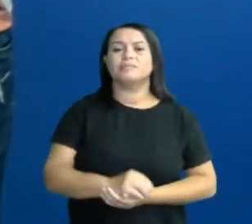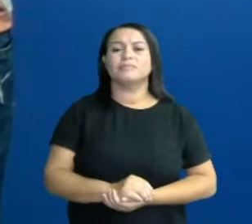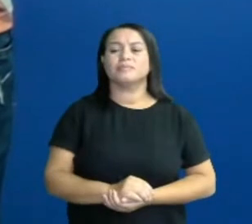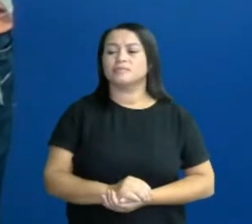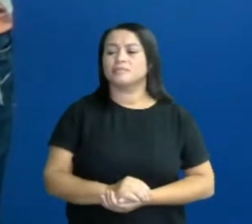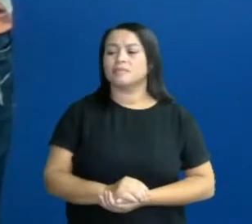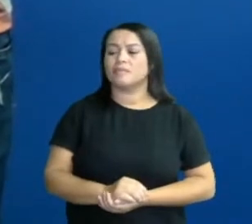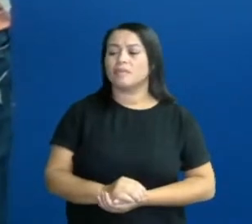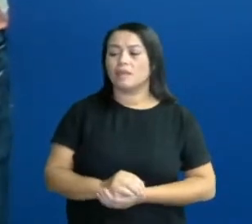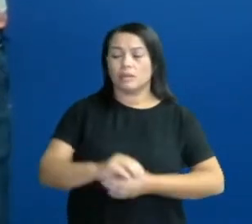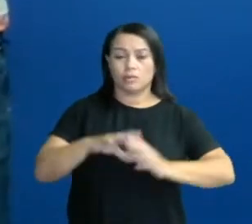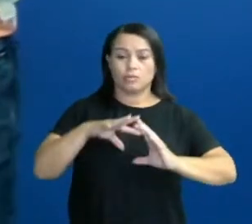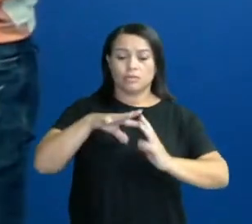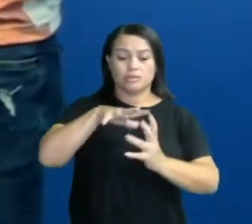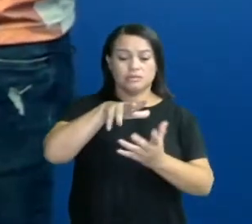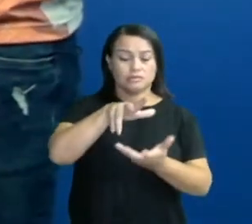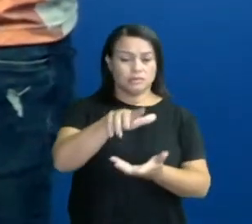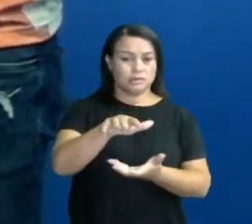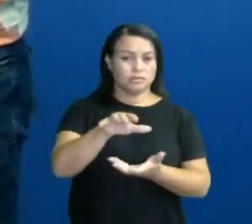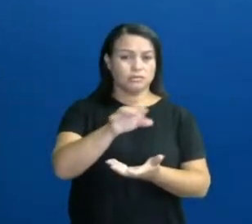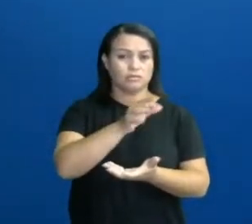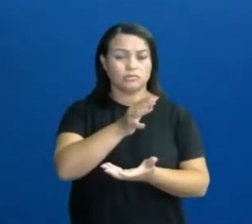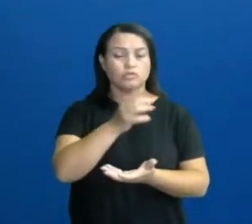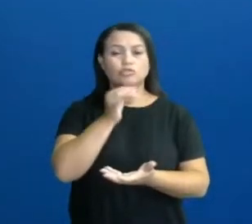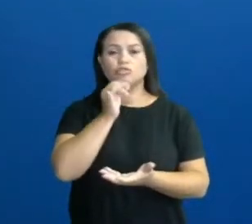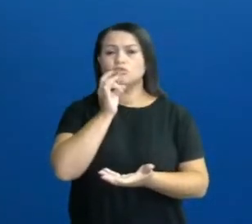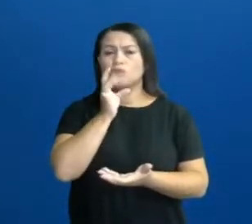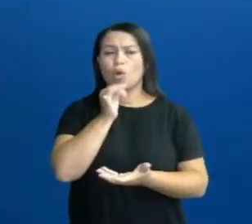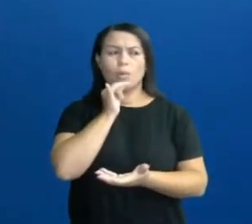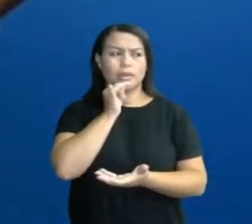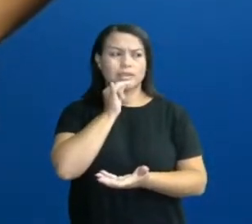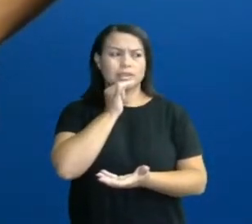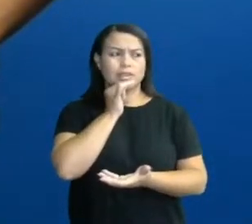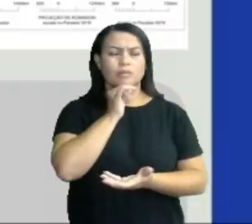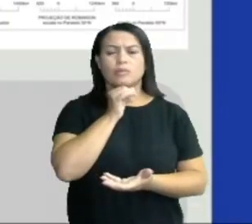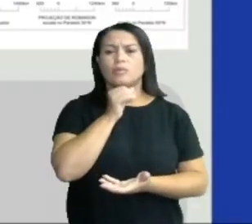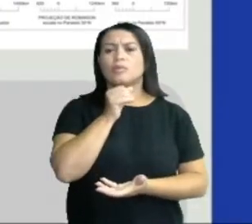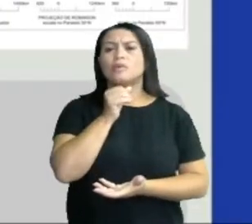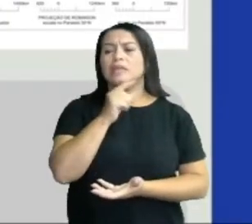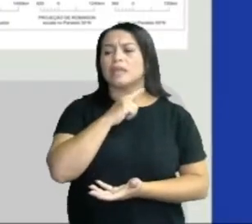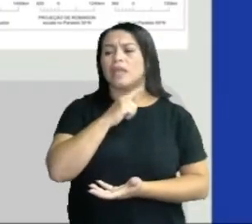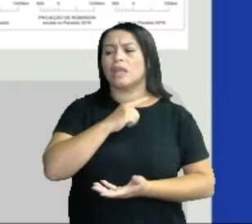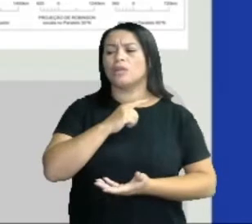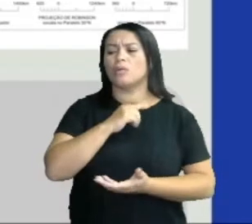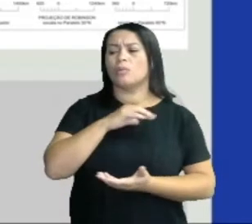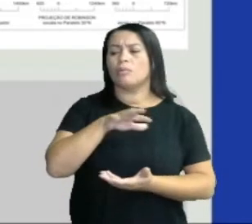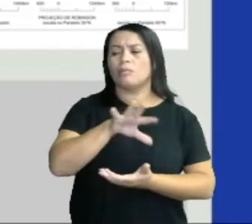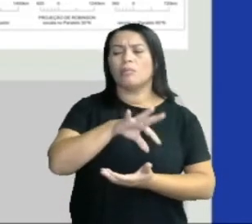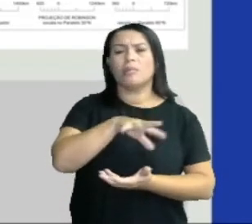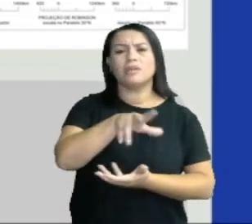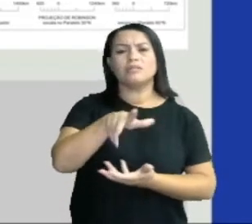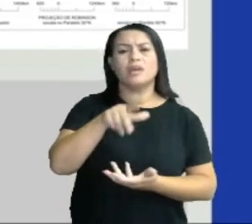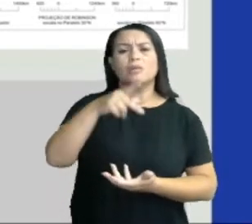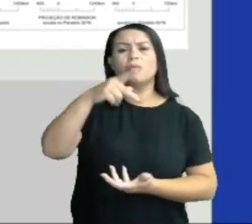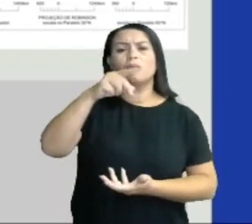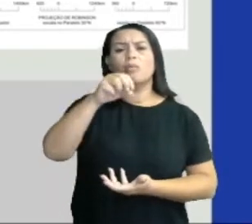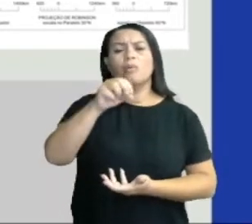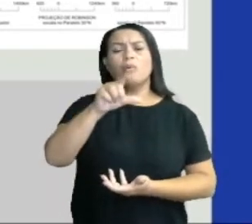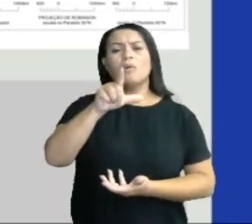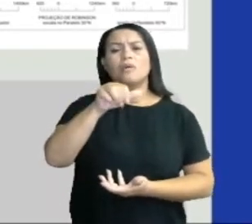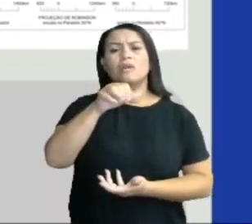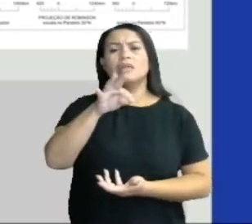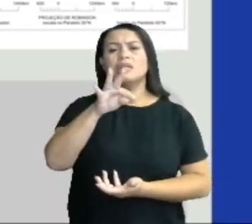o planisfério, como eu falei, então aqui eu trouxe um exemplo, né? Um planisfério político, onde você tem exatamente a